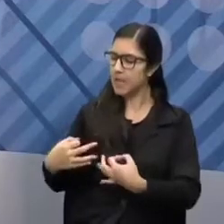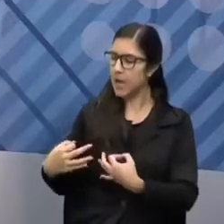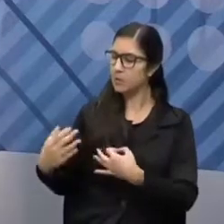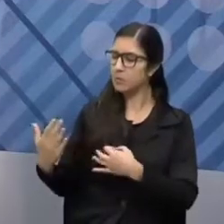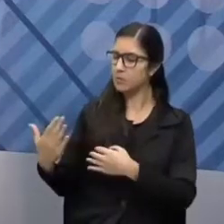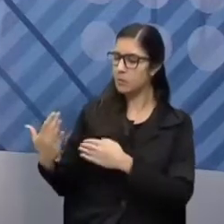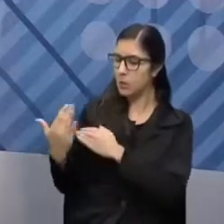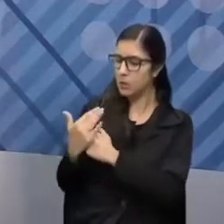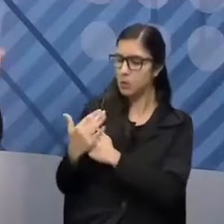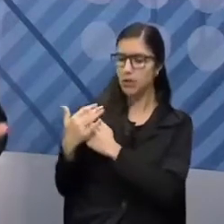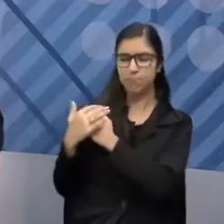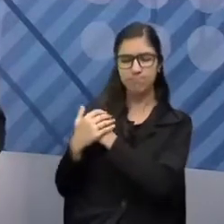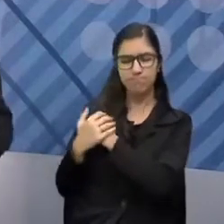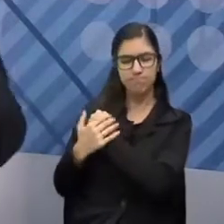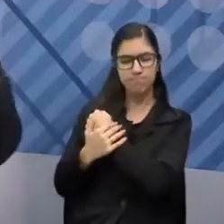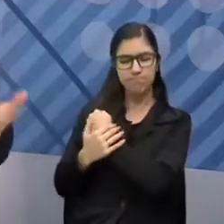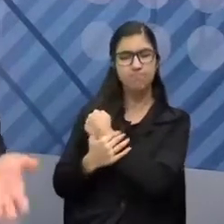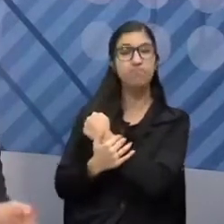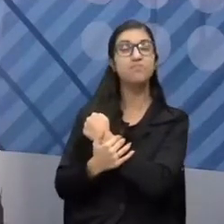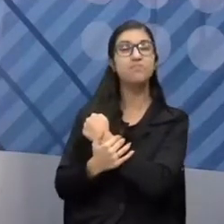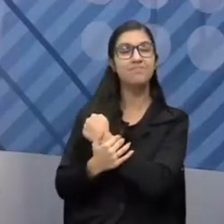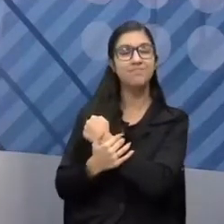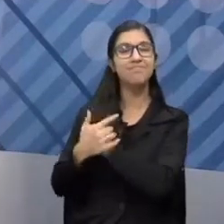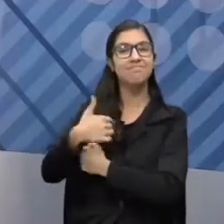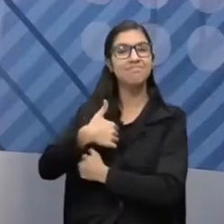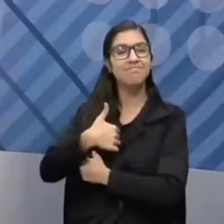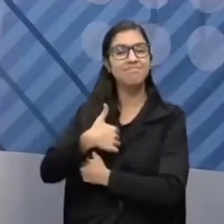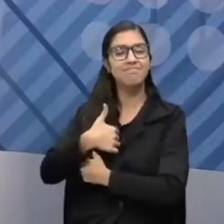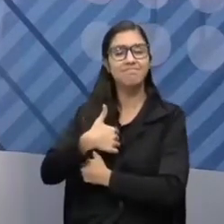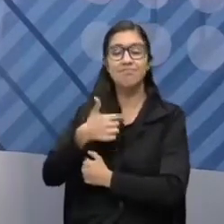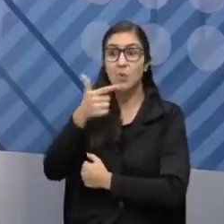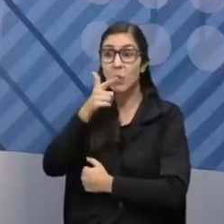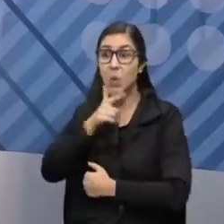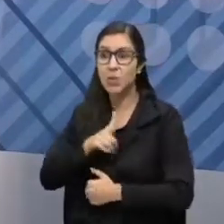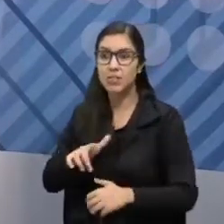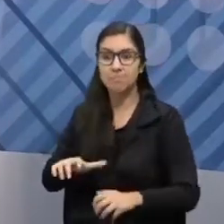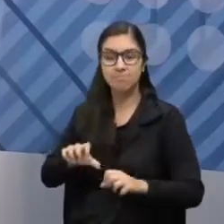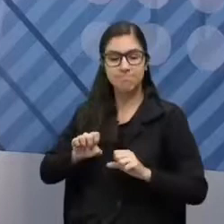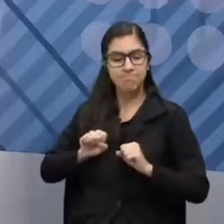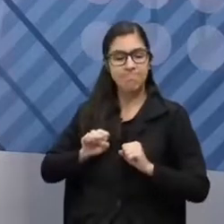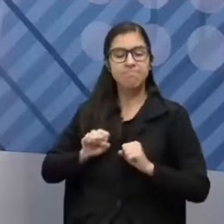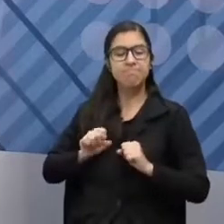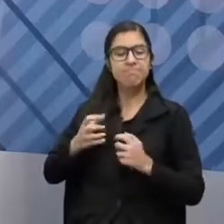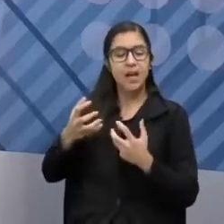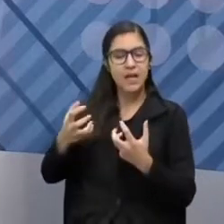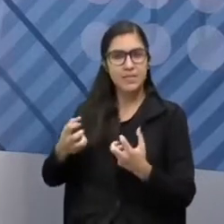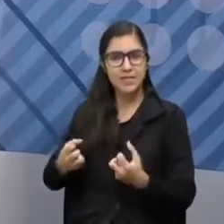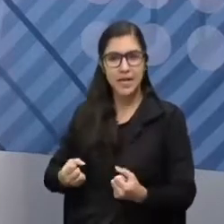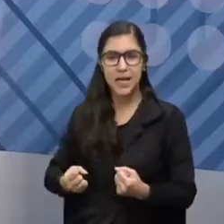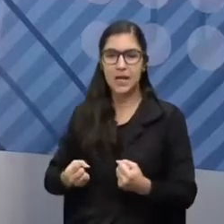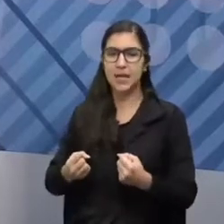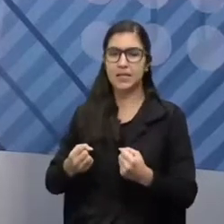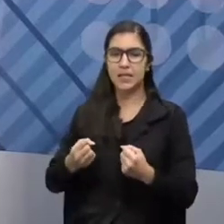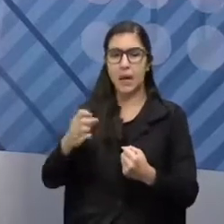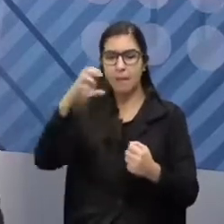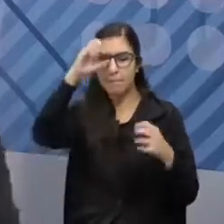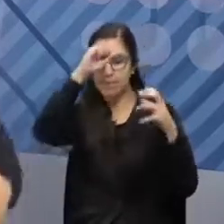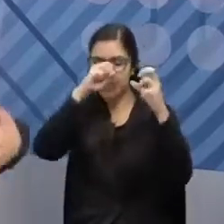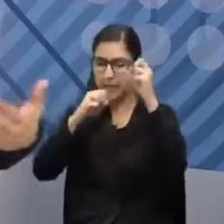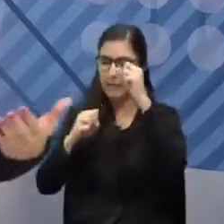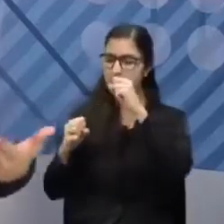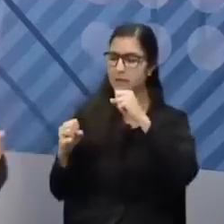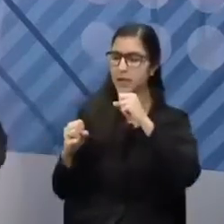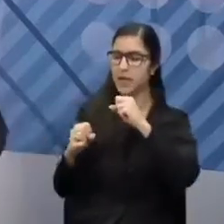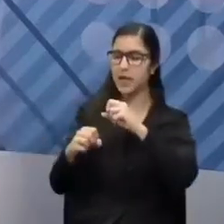tocar, então isso faz com que eu me aproprie, me entregue a conhecimentos, aos toques,